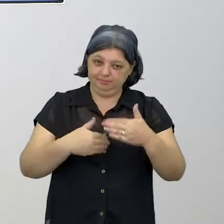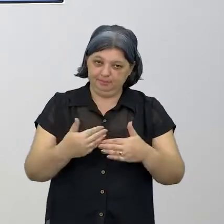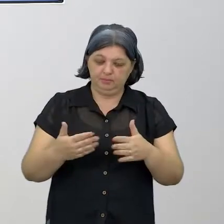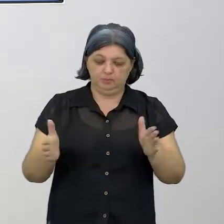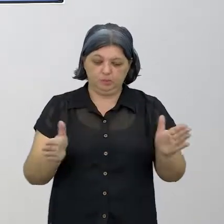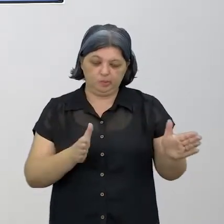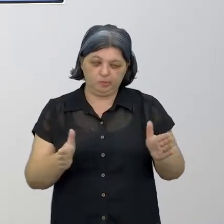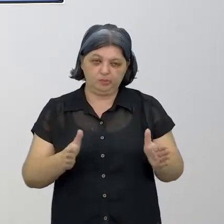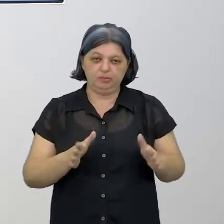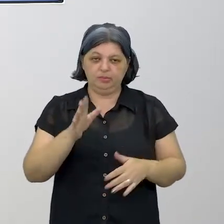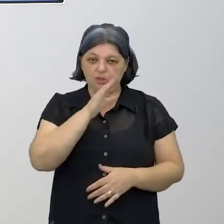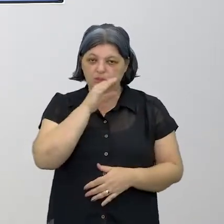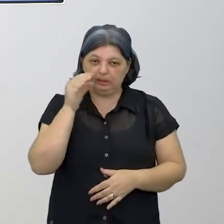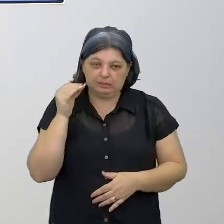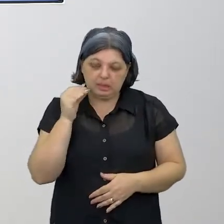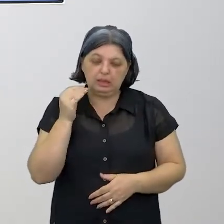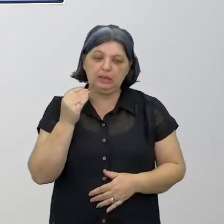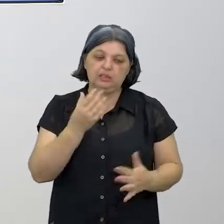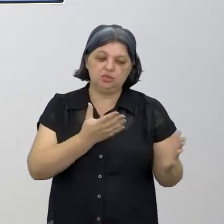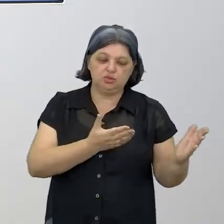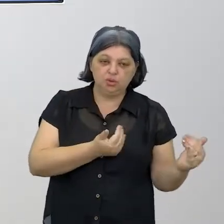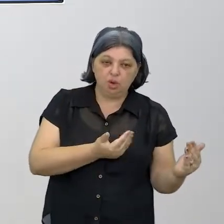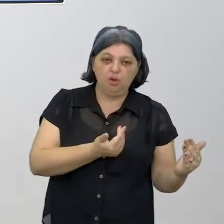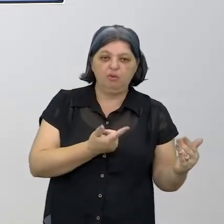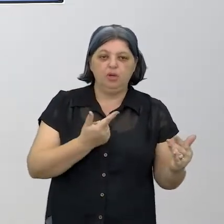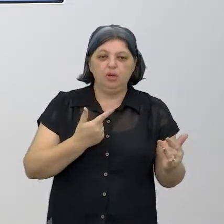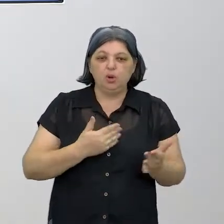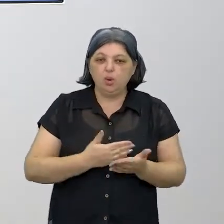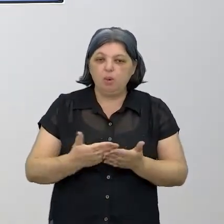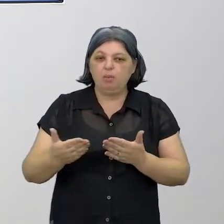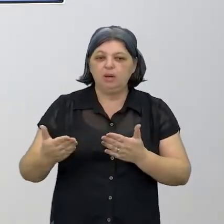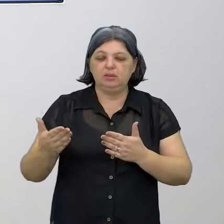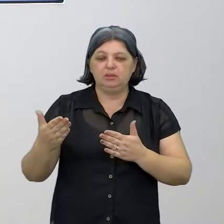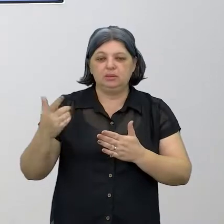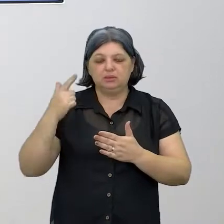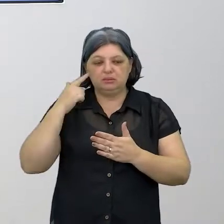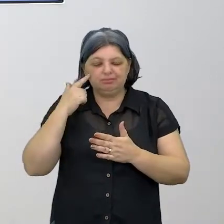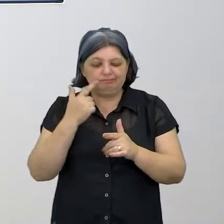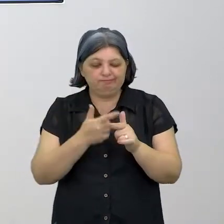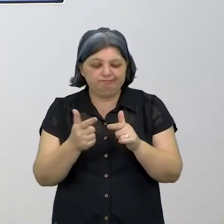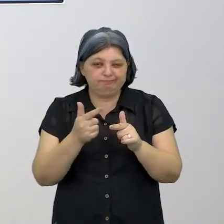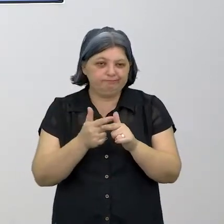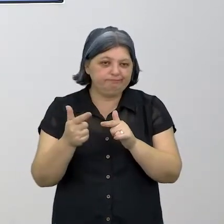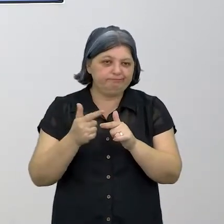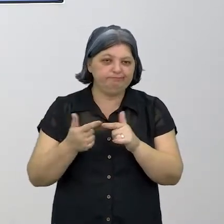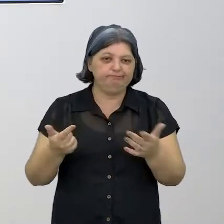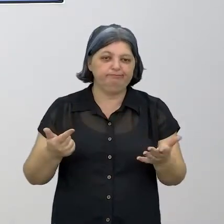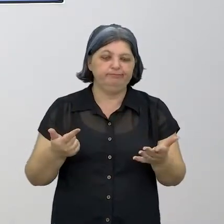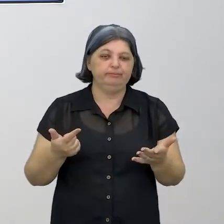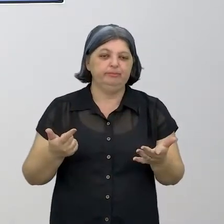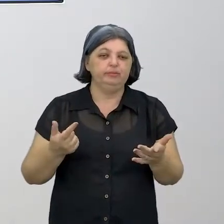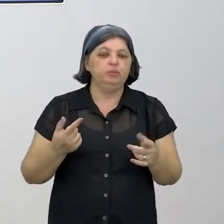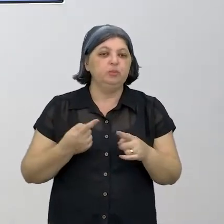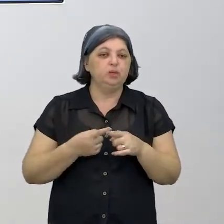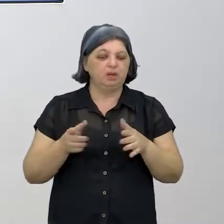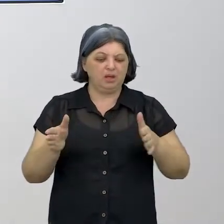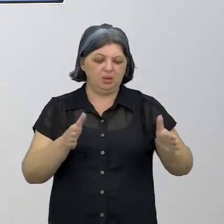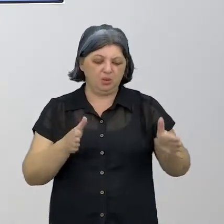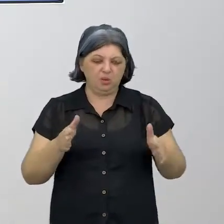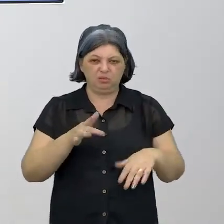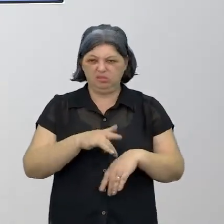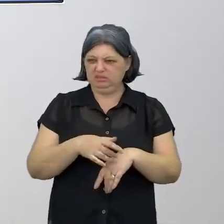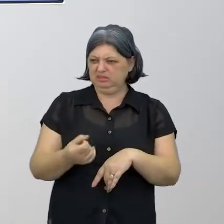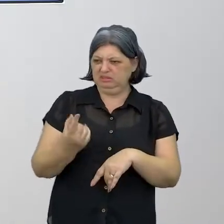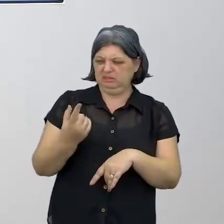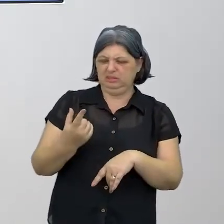adolescência que a gente começa a ter esses transtornos, porque, principalmente, é uma época onde o seu corpo tá muito esquisito. Um